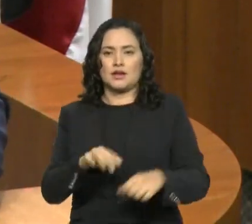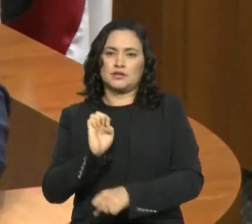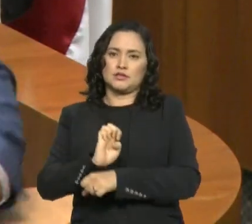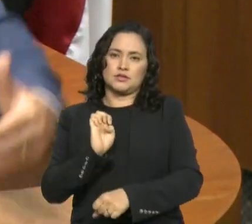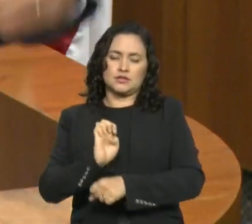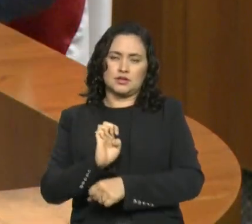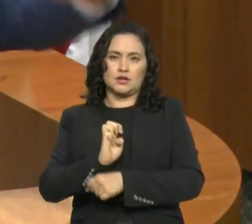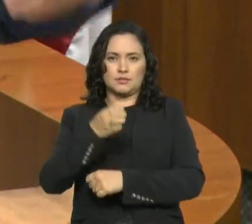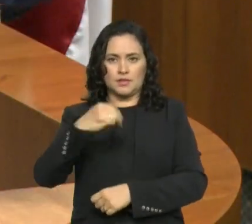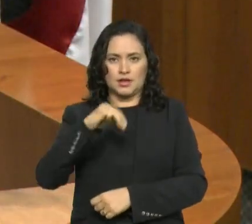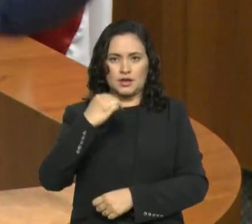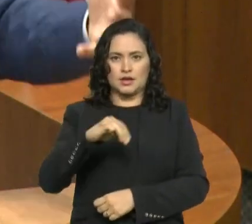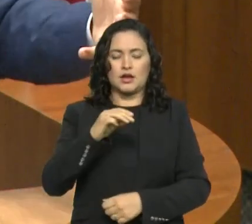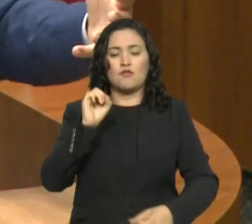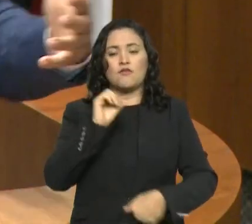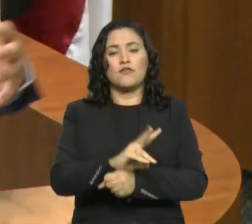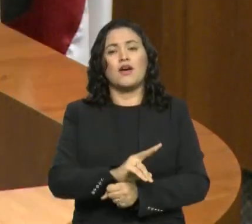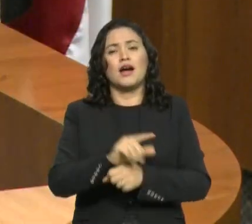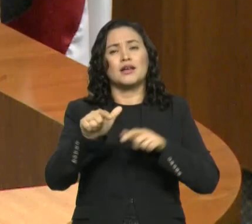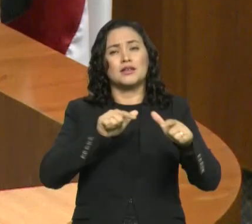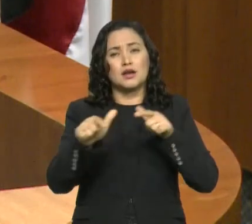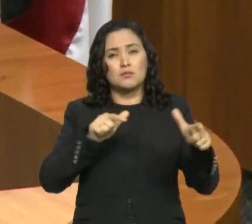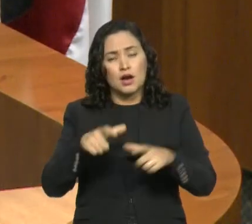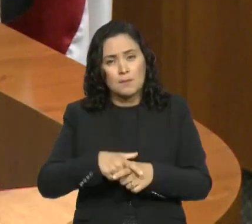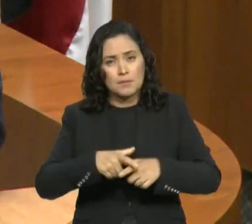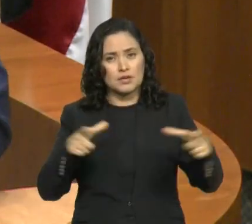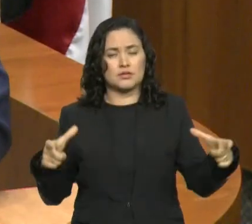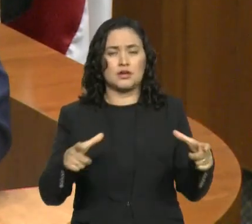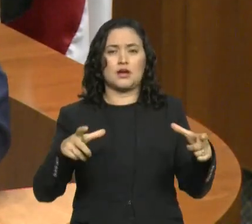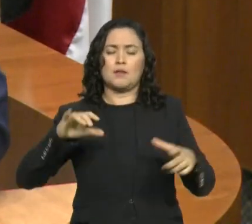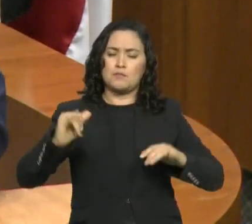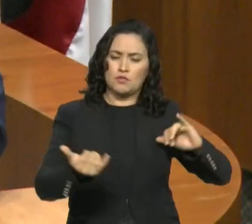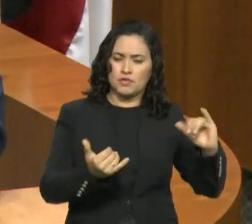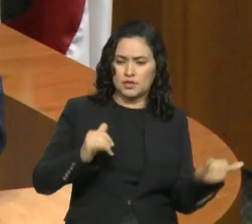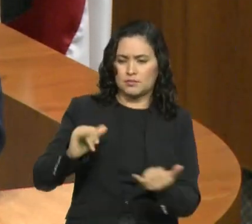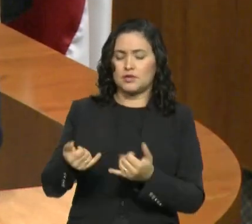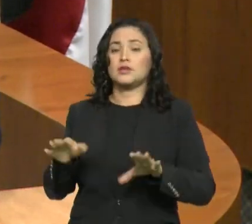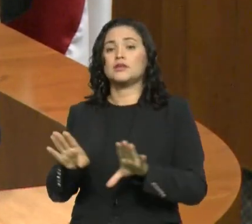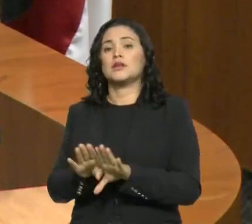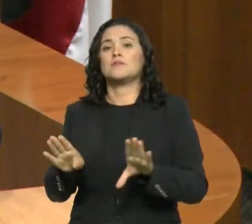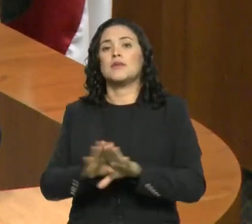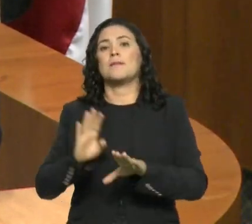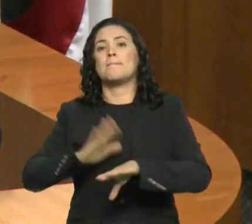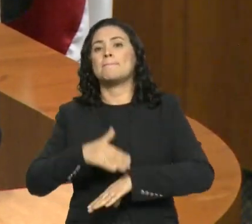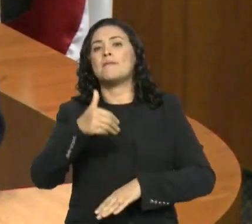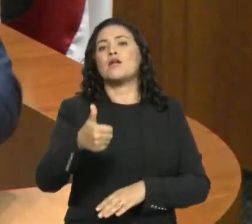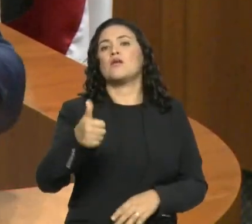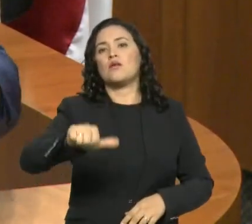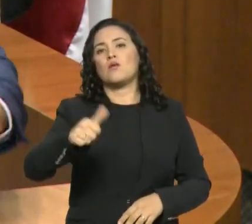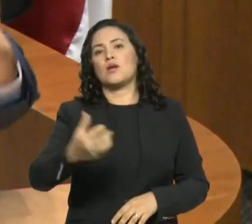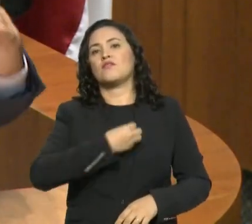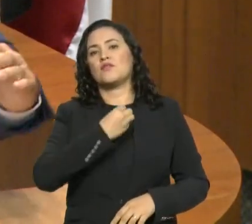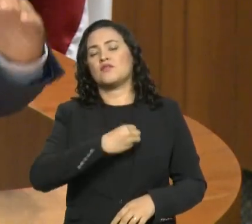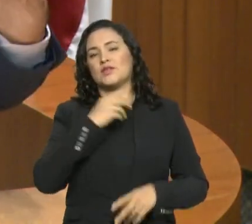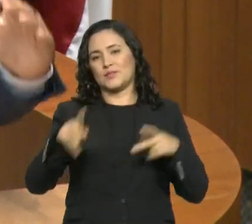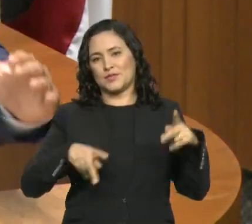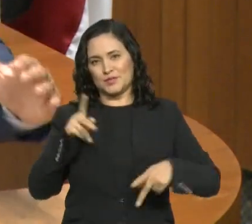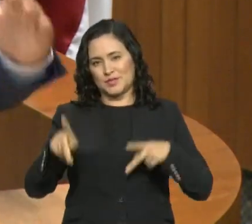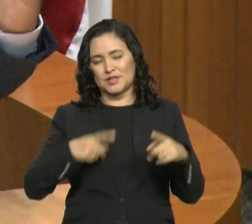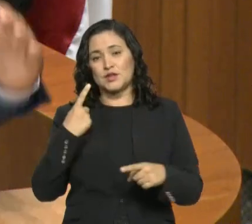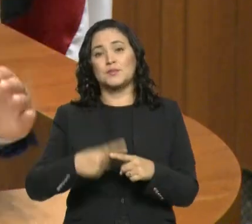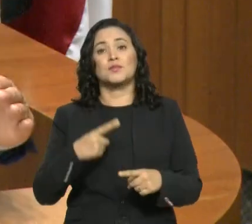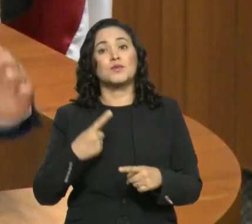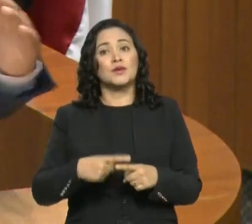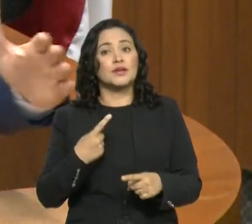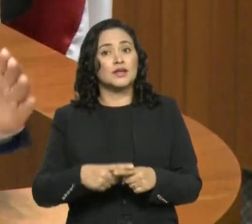trazer oportunidade. E, ao mesmo tempo, nós estaremos melhorando a qualidade de vida do nosso povo, porque vamos